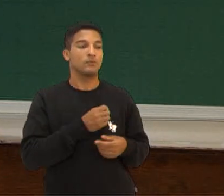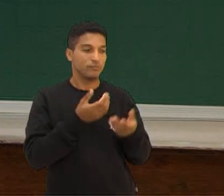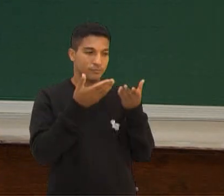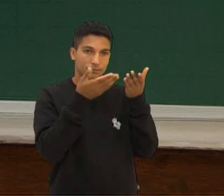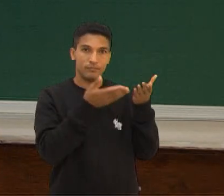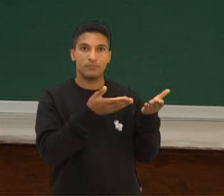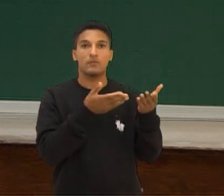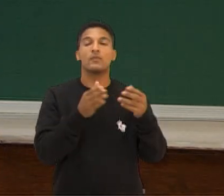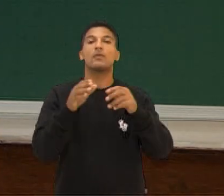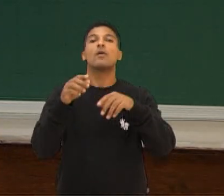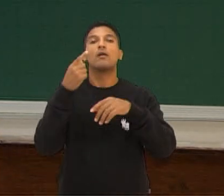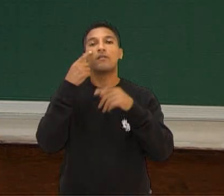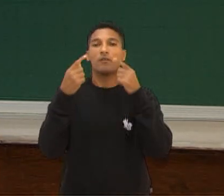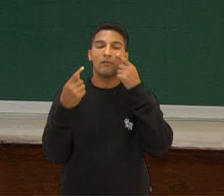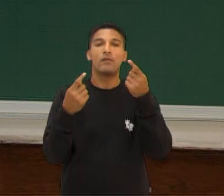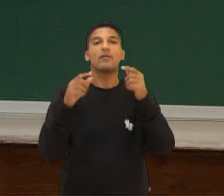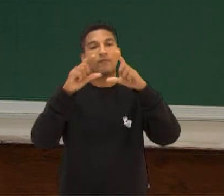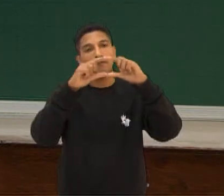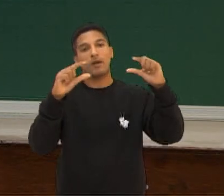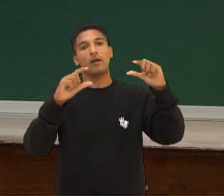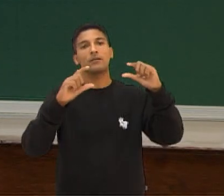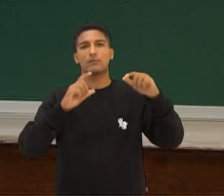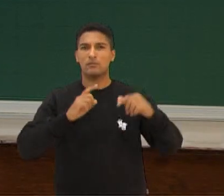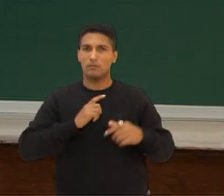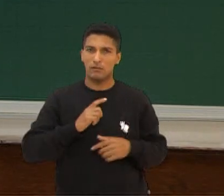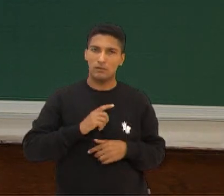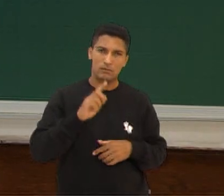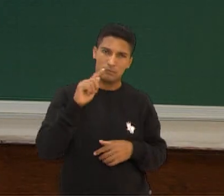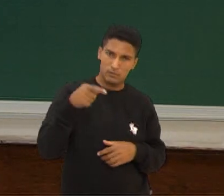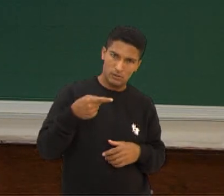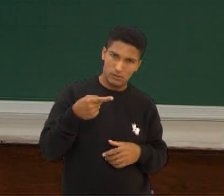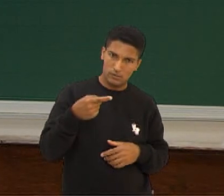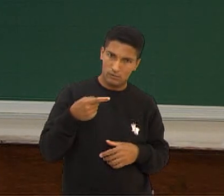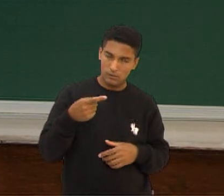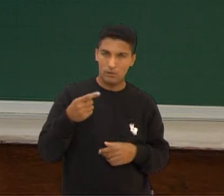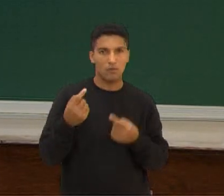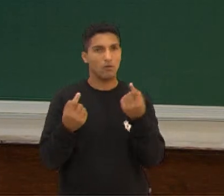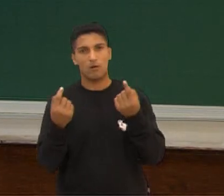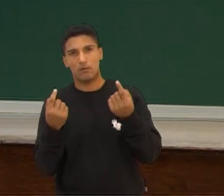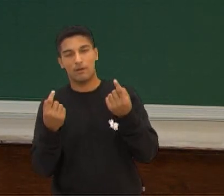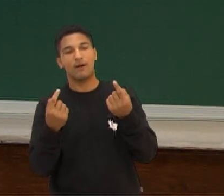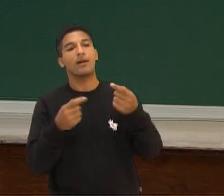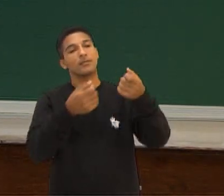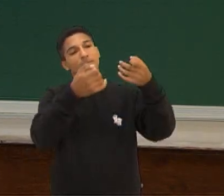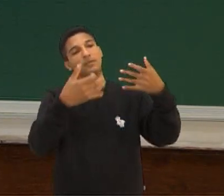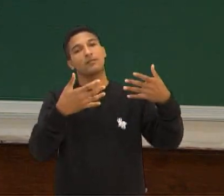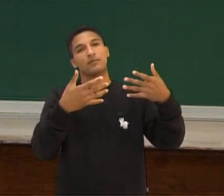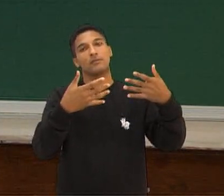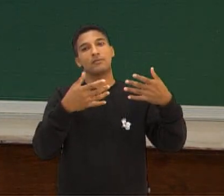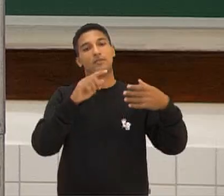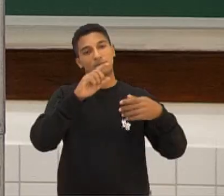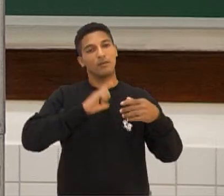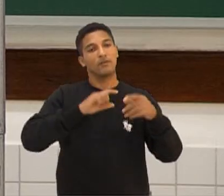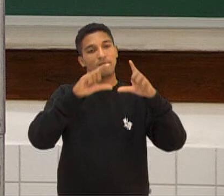Logo vocês vão responder, tem vírgula, está explicando? Então, explicativa, ok?